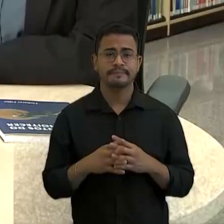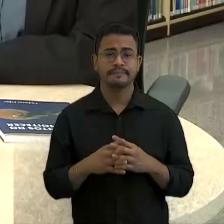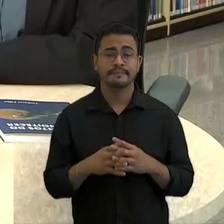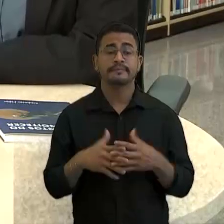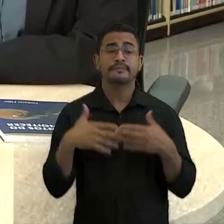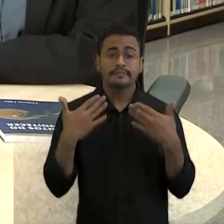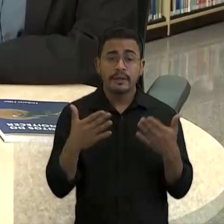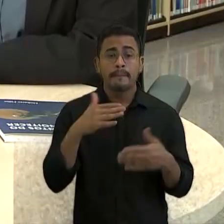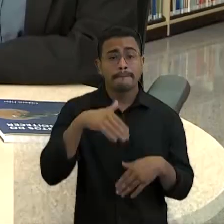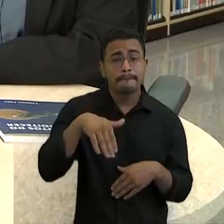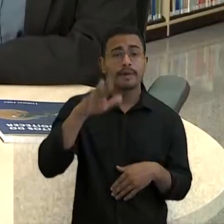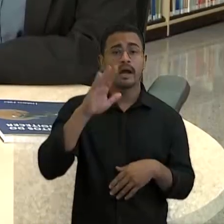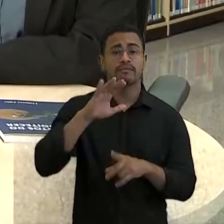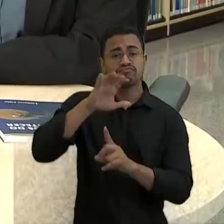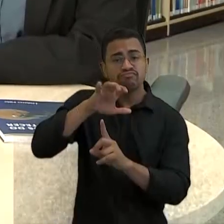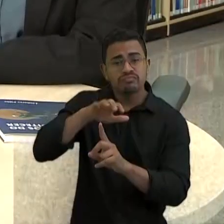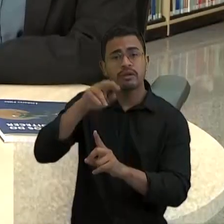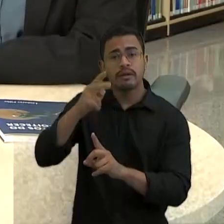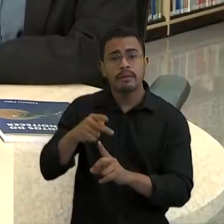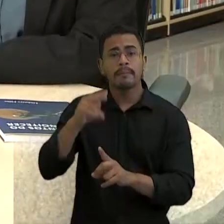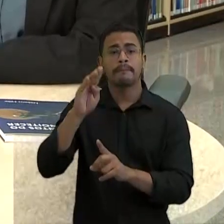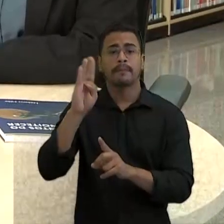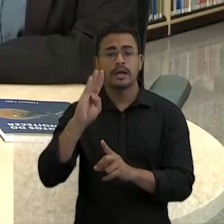se influenciou no Brasil